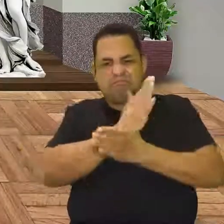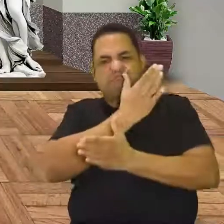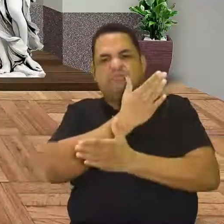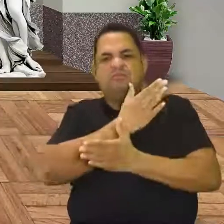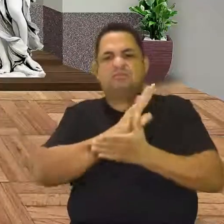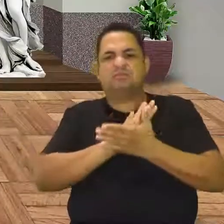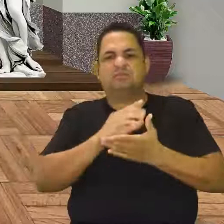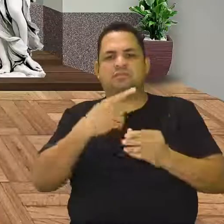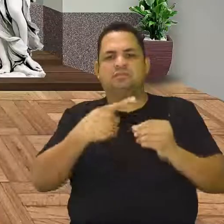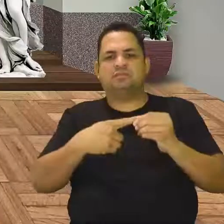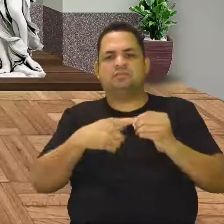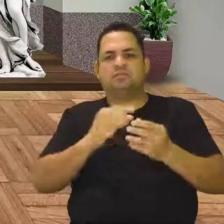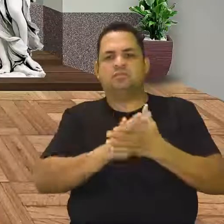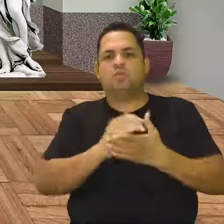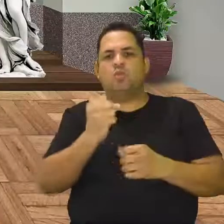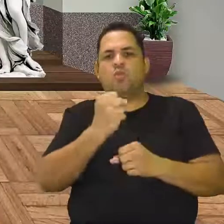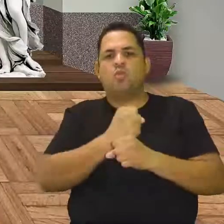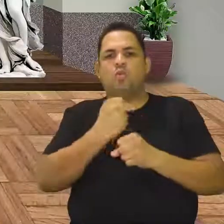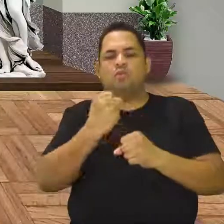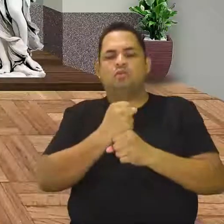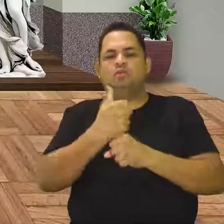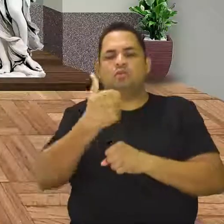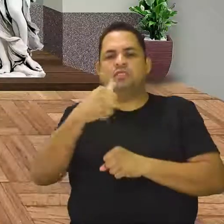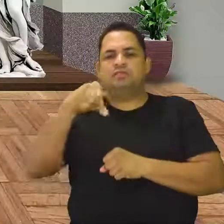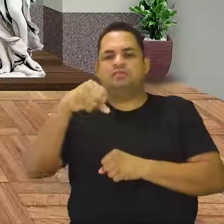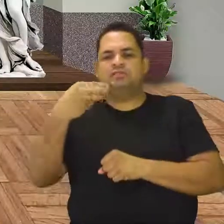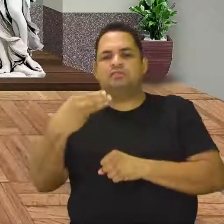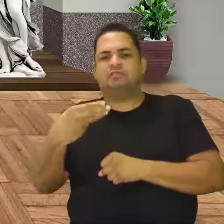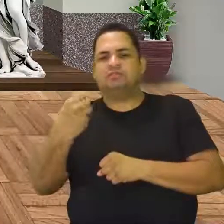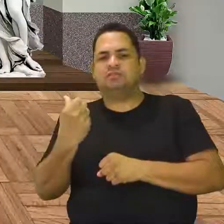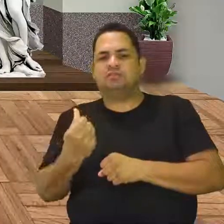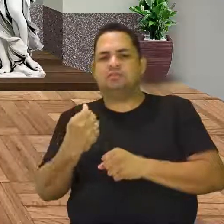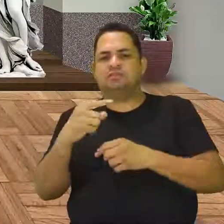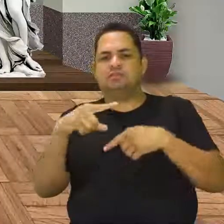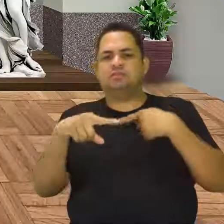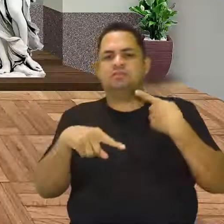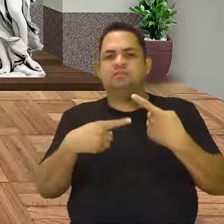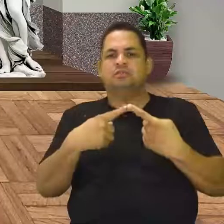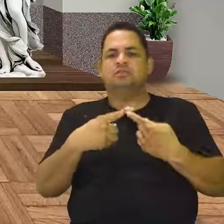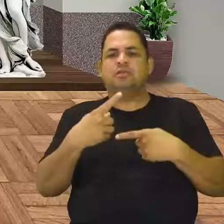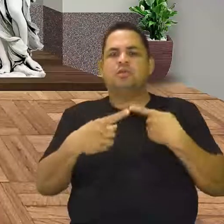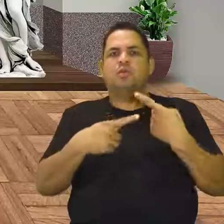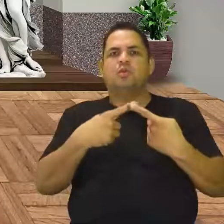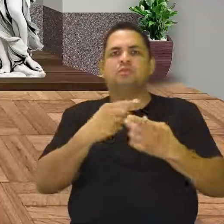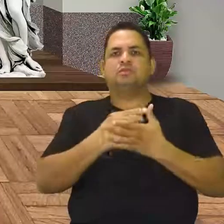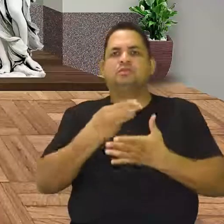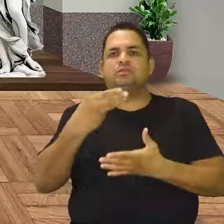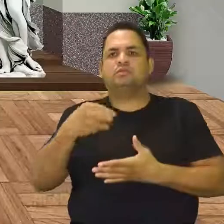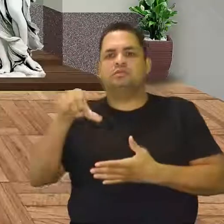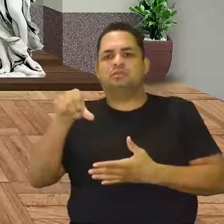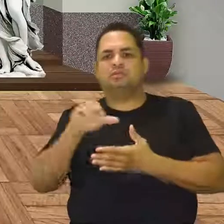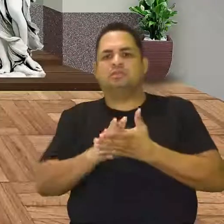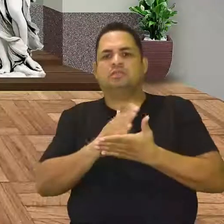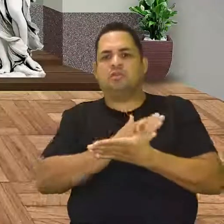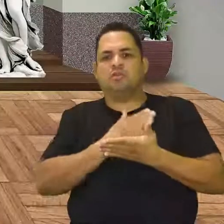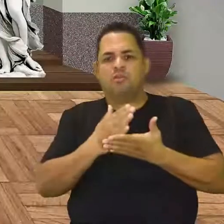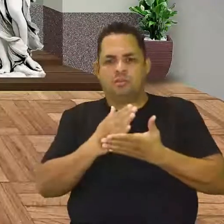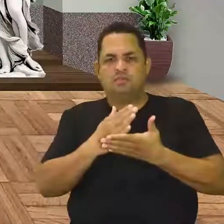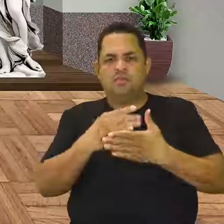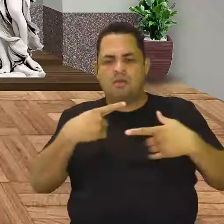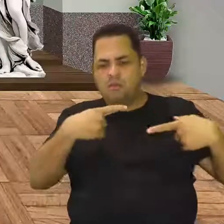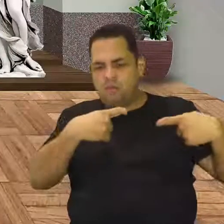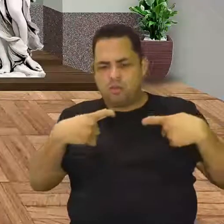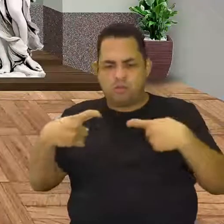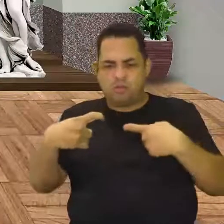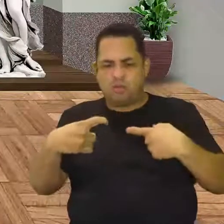em 1936. 3 anos depois, em 1939, ele começa a guerra na Europa.